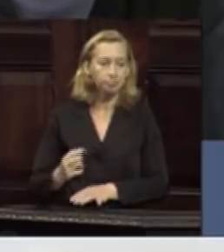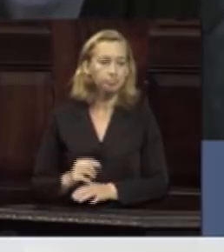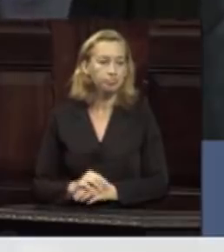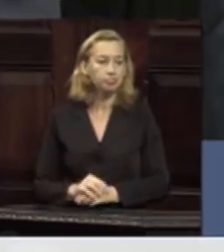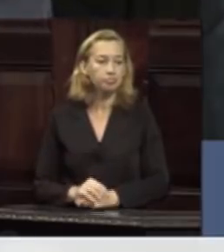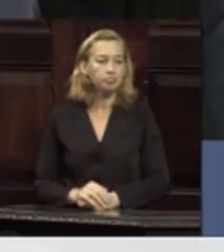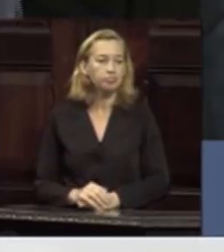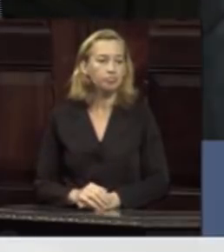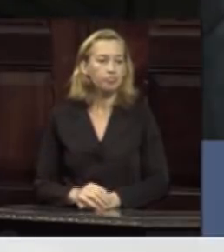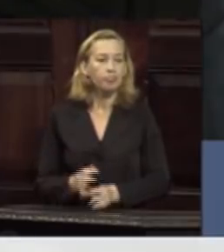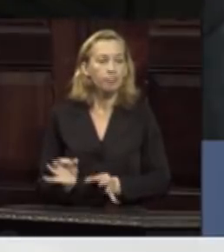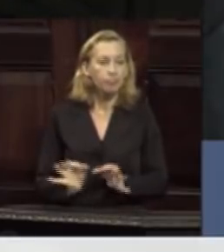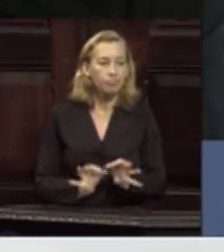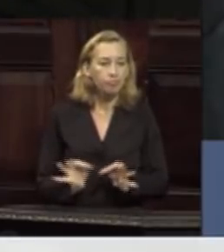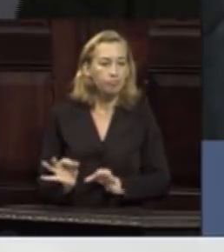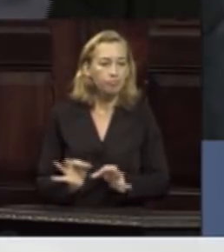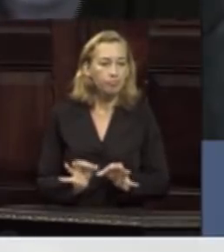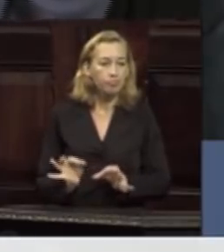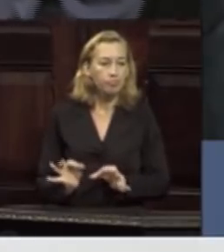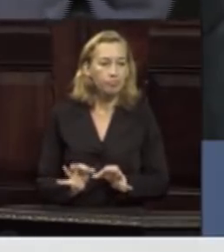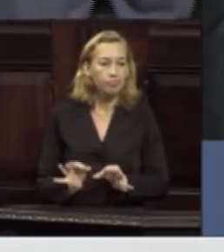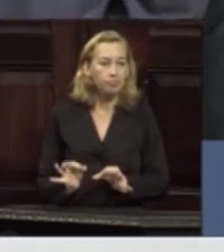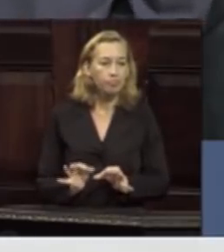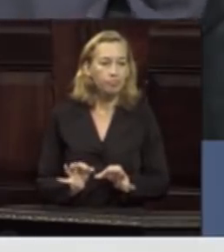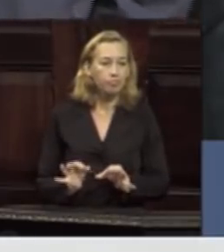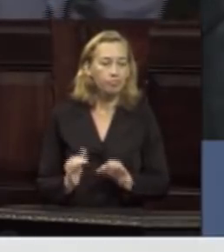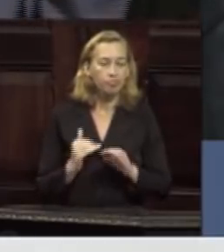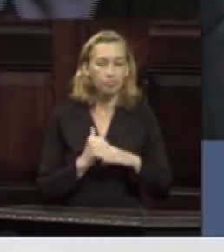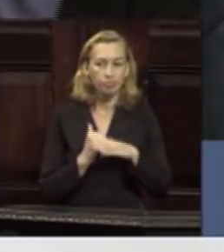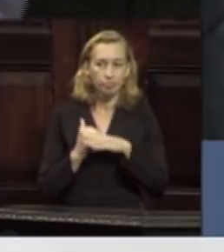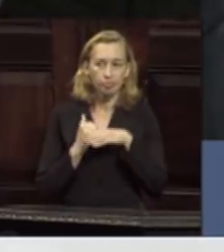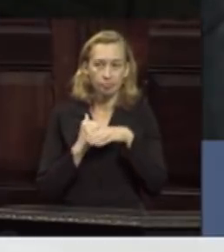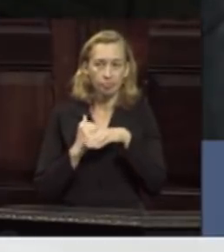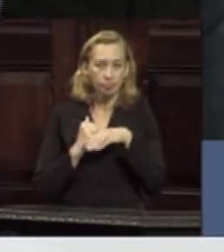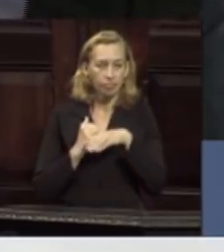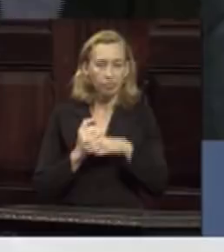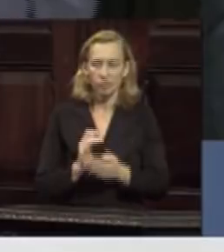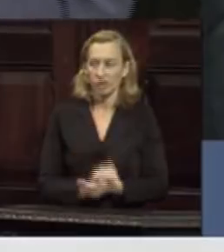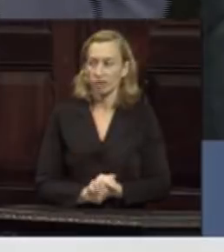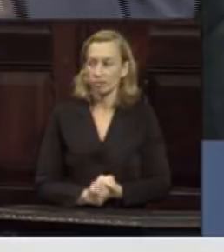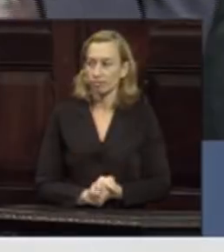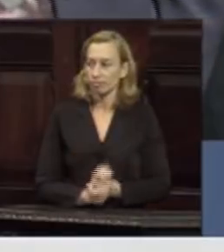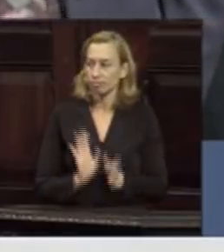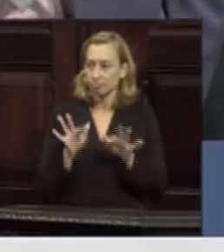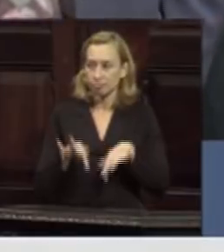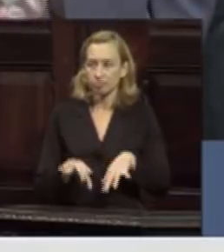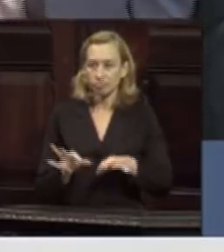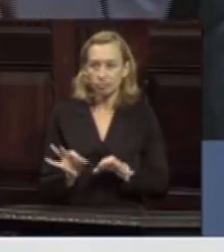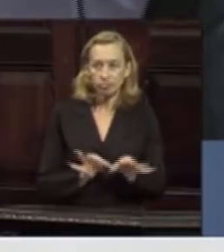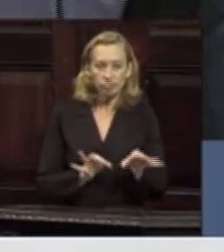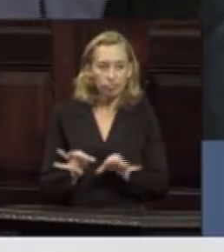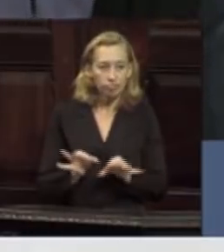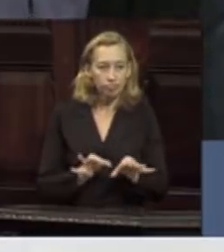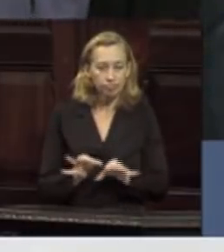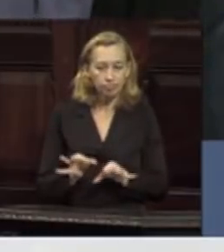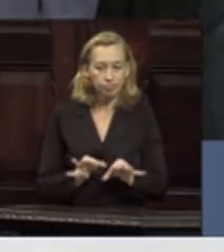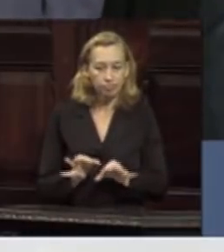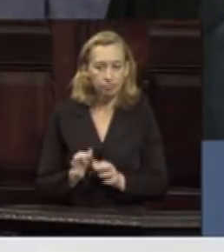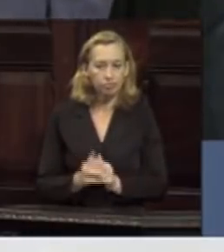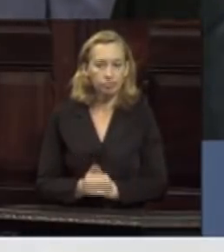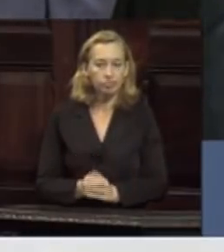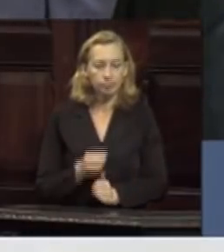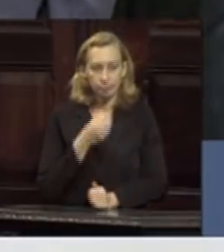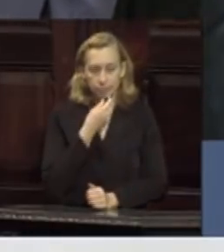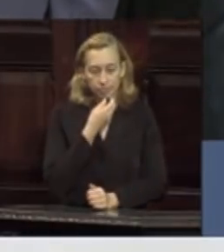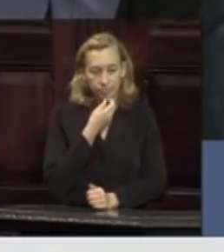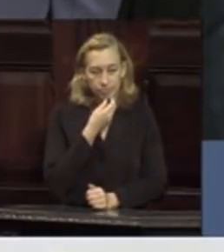para o projeto que pede um valor igual para processar demissões. E disseram que esse projeto possivelmente teria sentido, que é